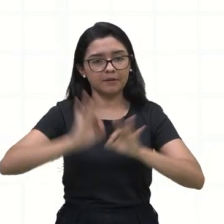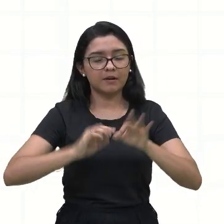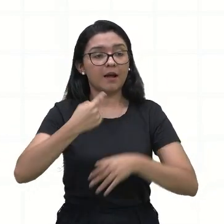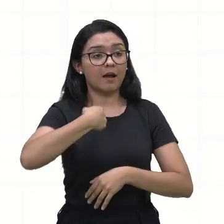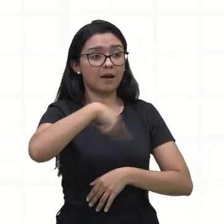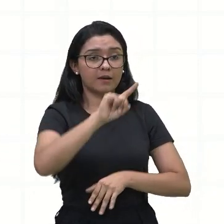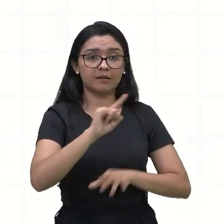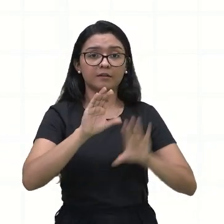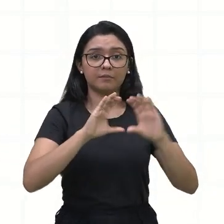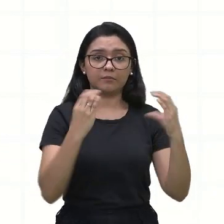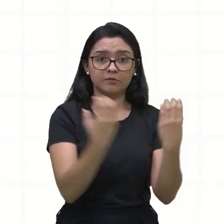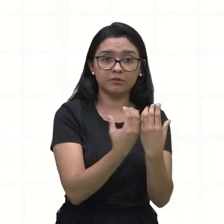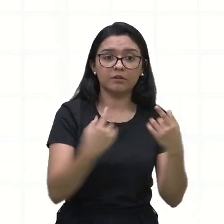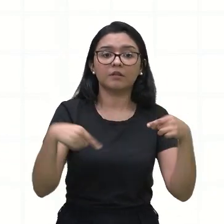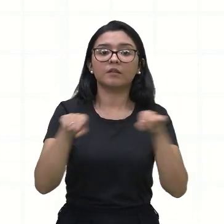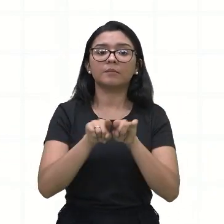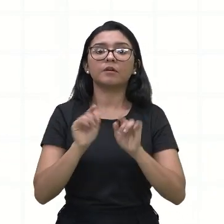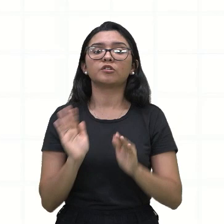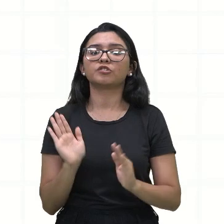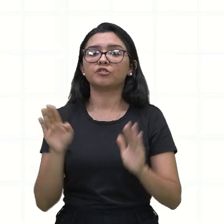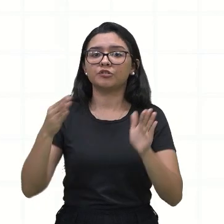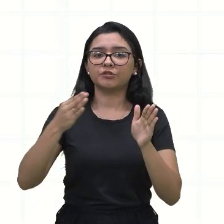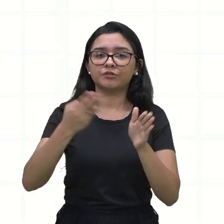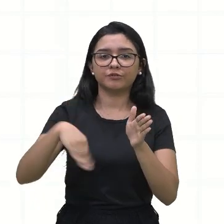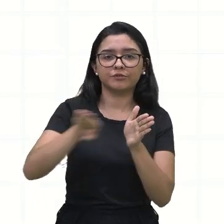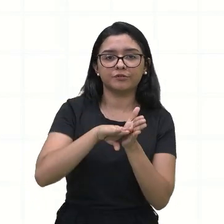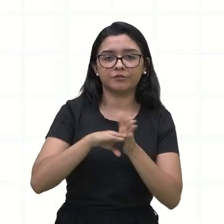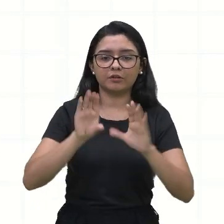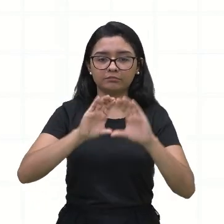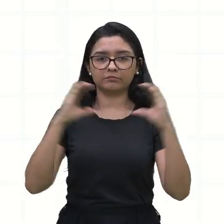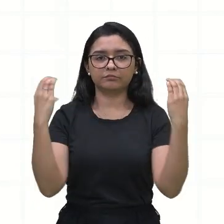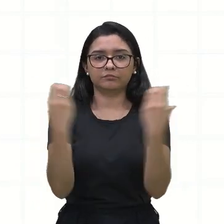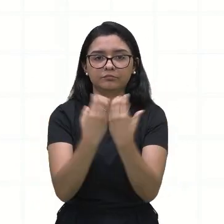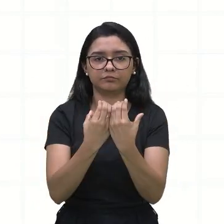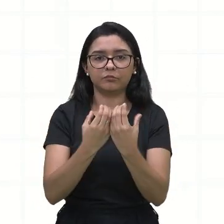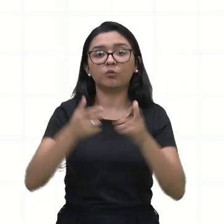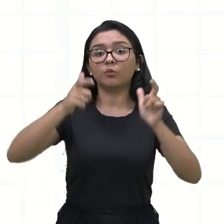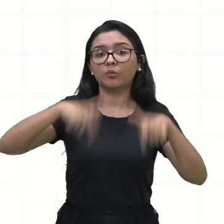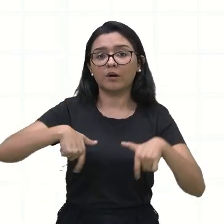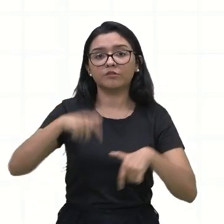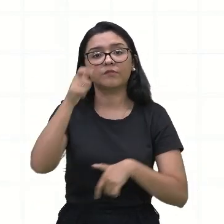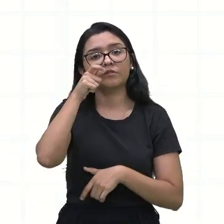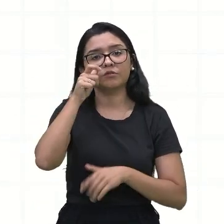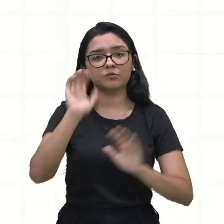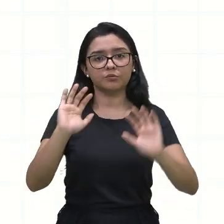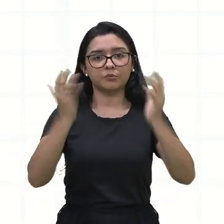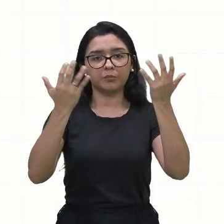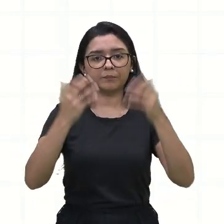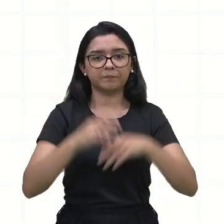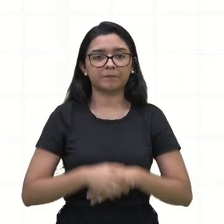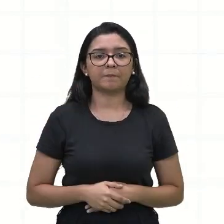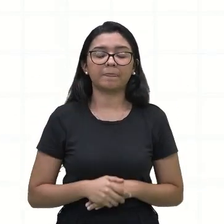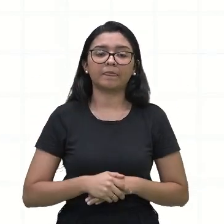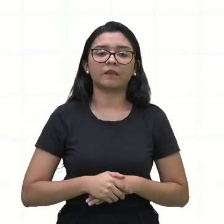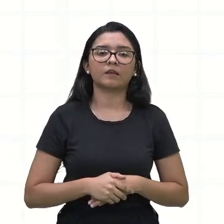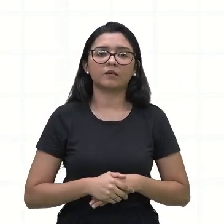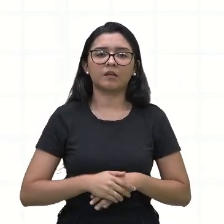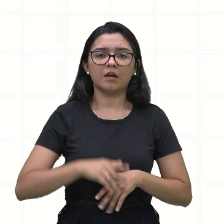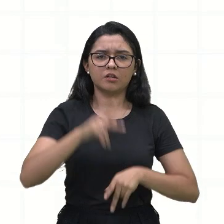ida para ir para o show, e enfim chega ao estádio onde ele vai assistir o show. E prossegue, olha só, a